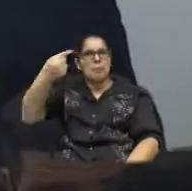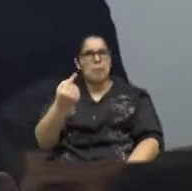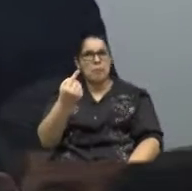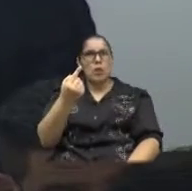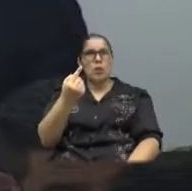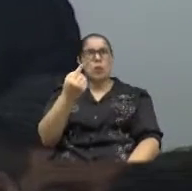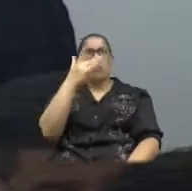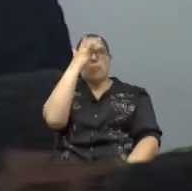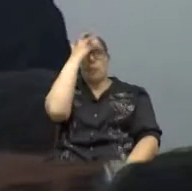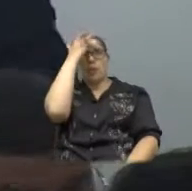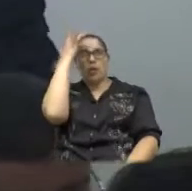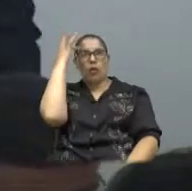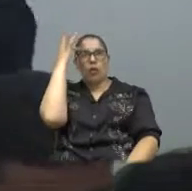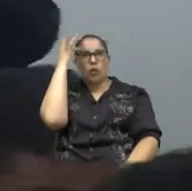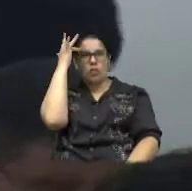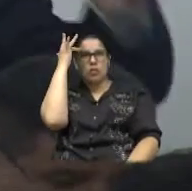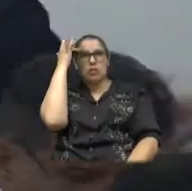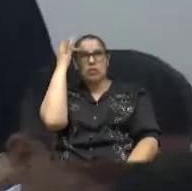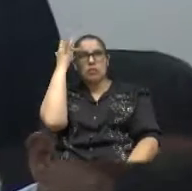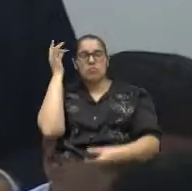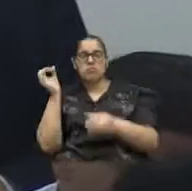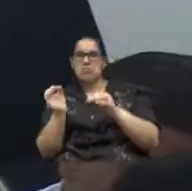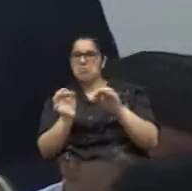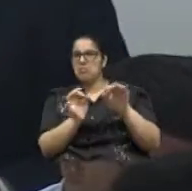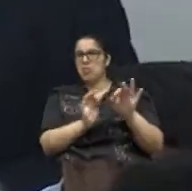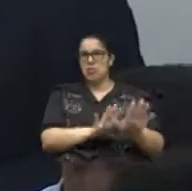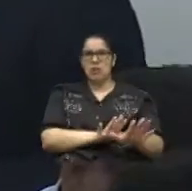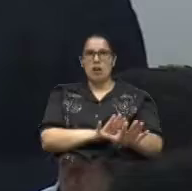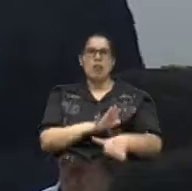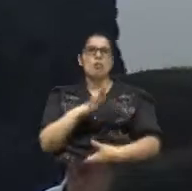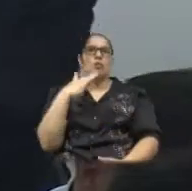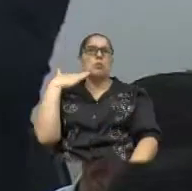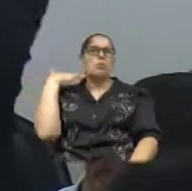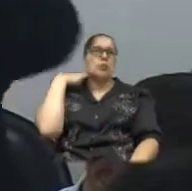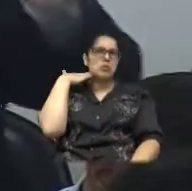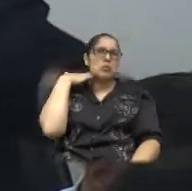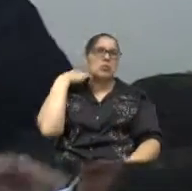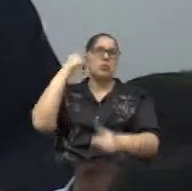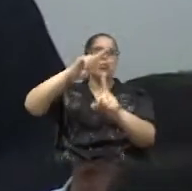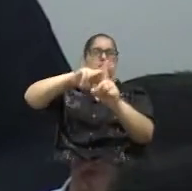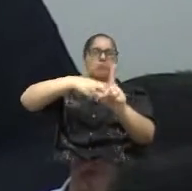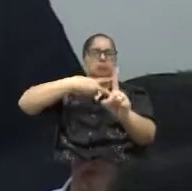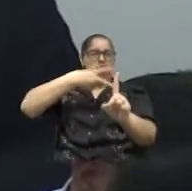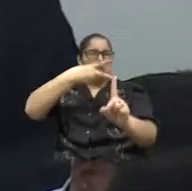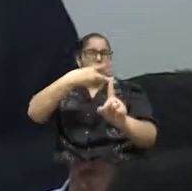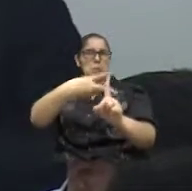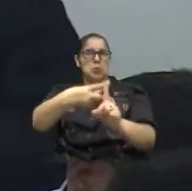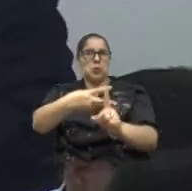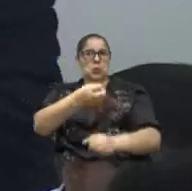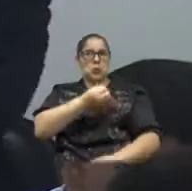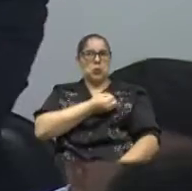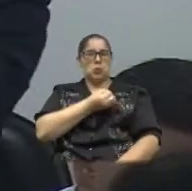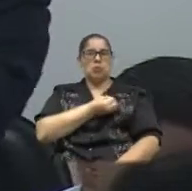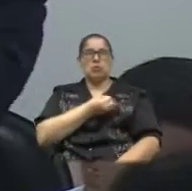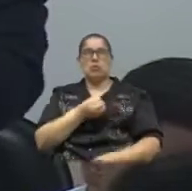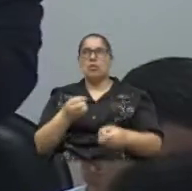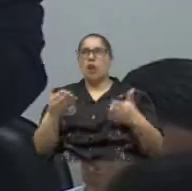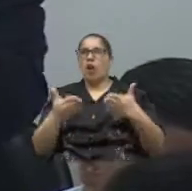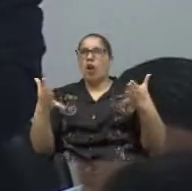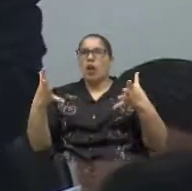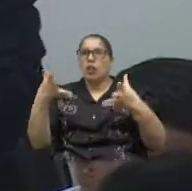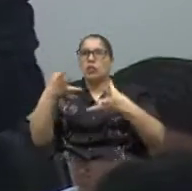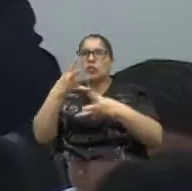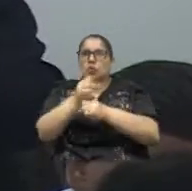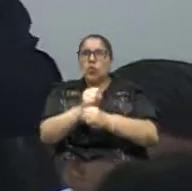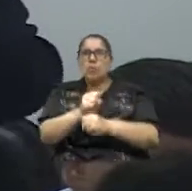início, depois passou para 60 mil, chegou a 80 mil e já se passou mais de